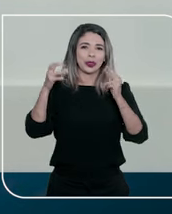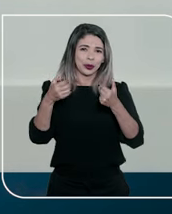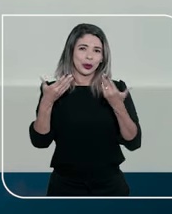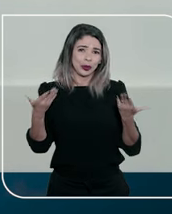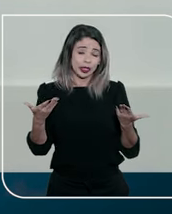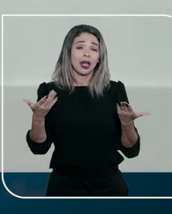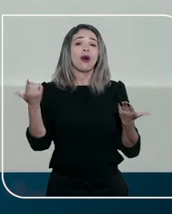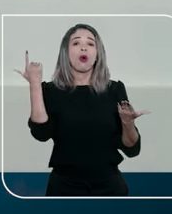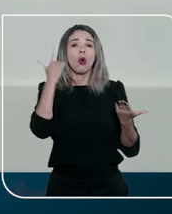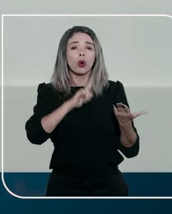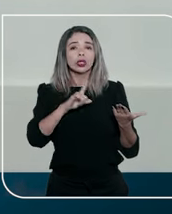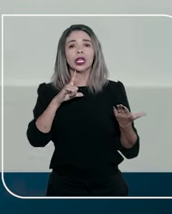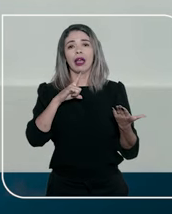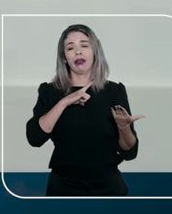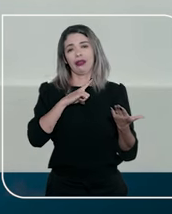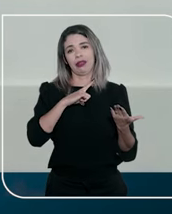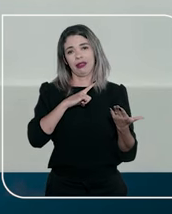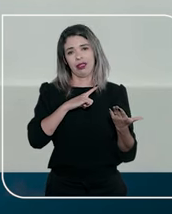possível se